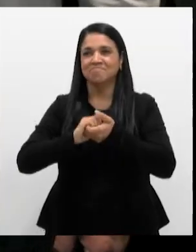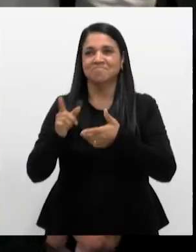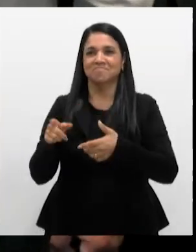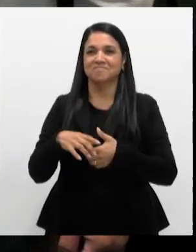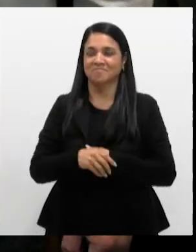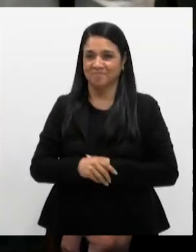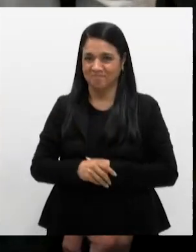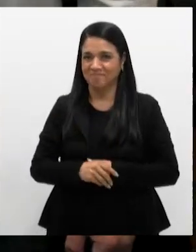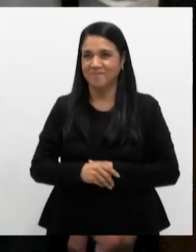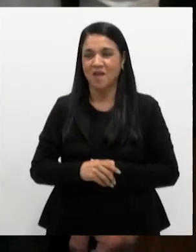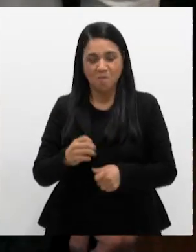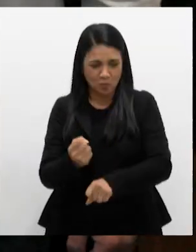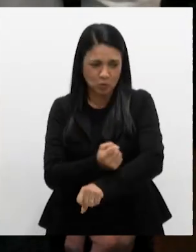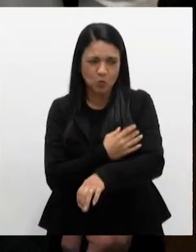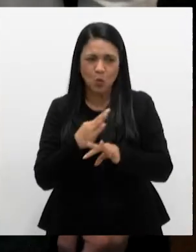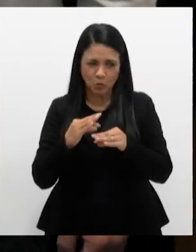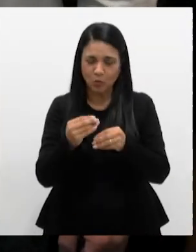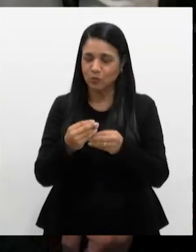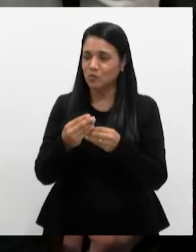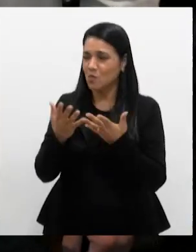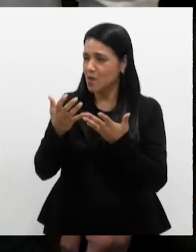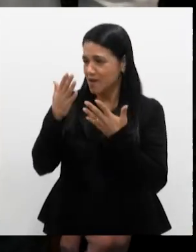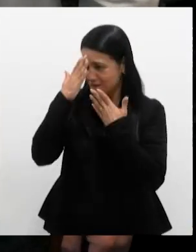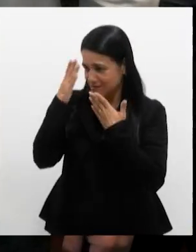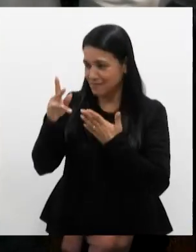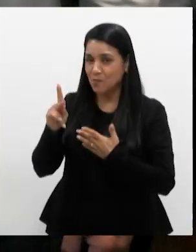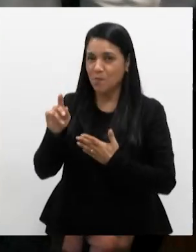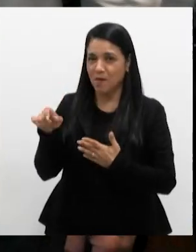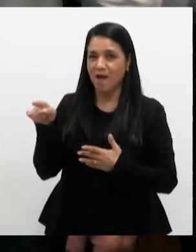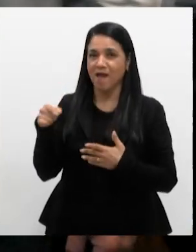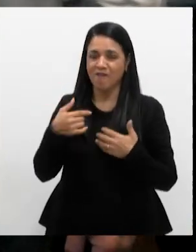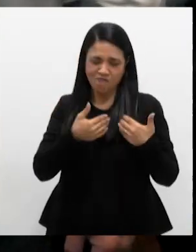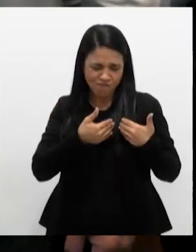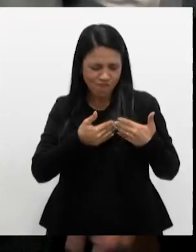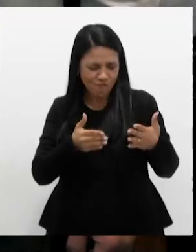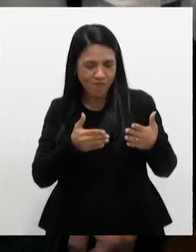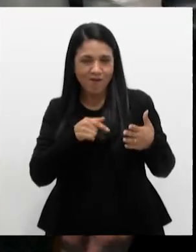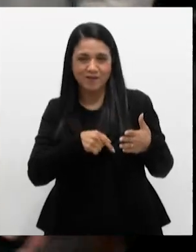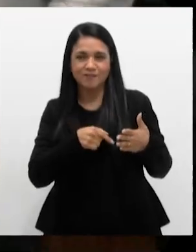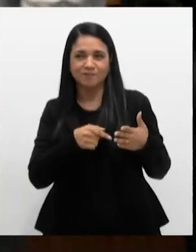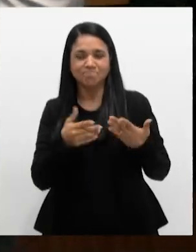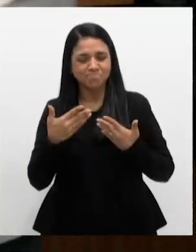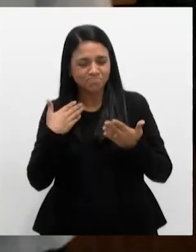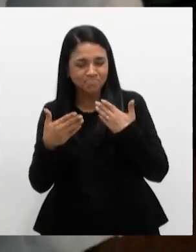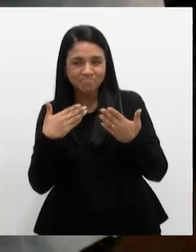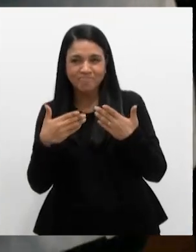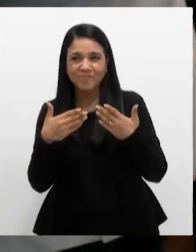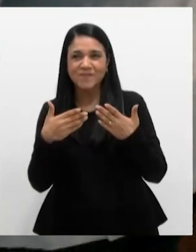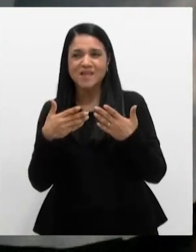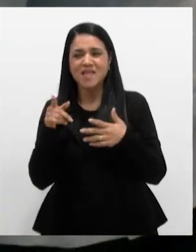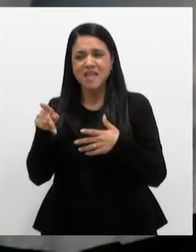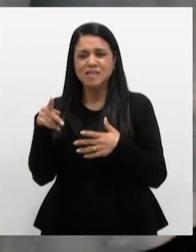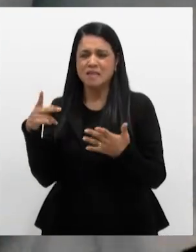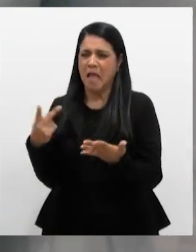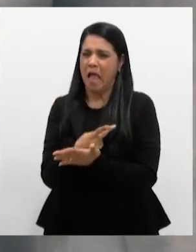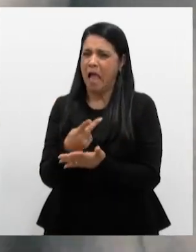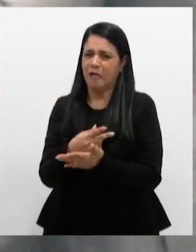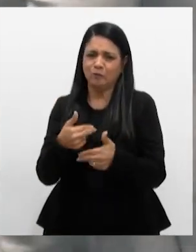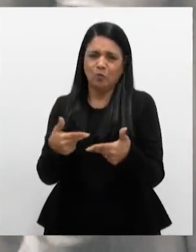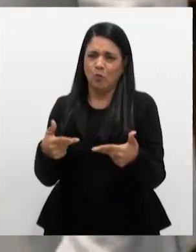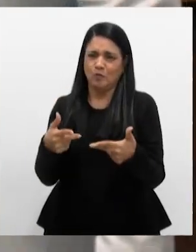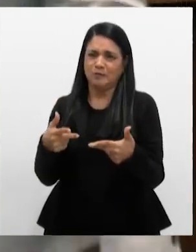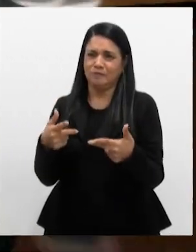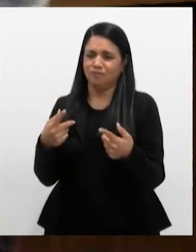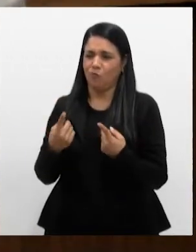Foi. Então, eu queria agradecer. O pai dele abriu o coração, voltar a falar com ele. De tantas coisas erradas que ele fez em relação à família